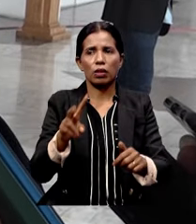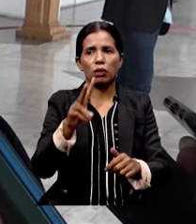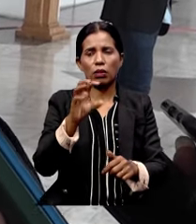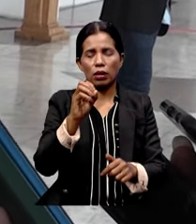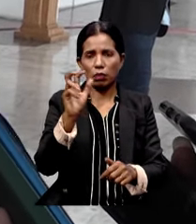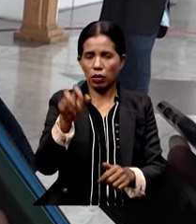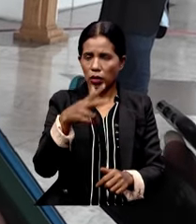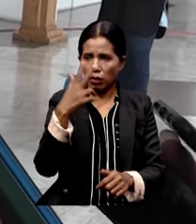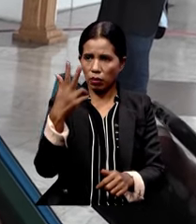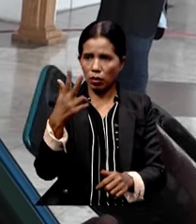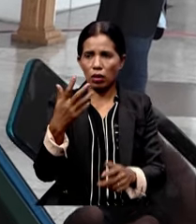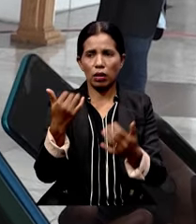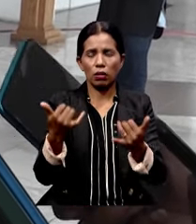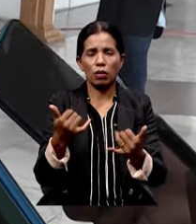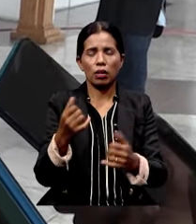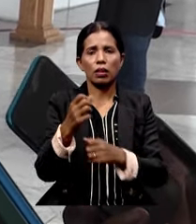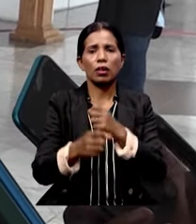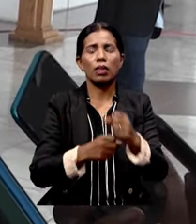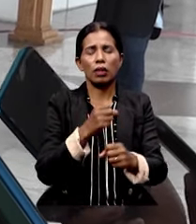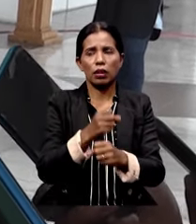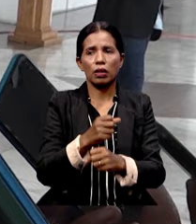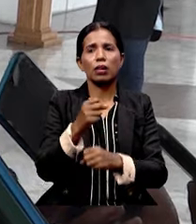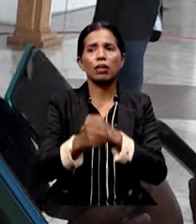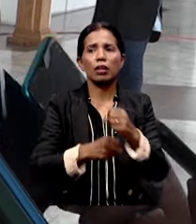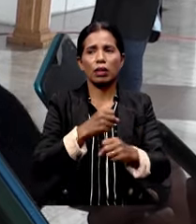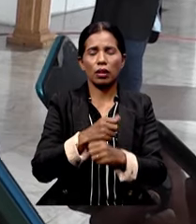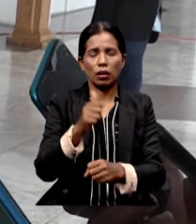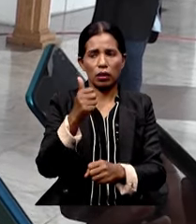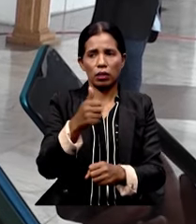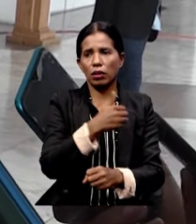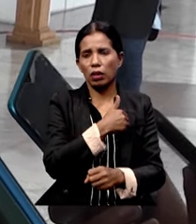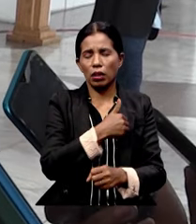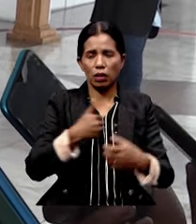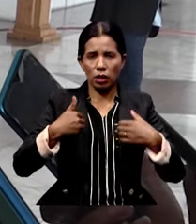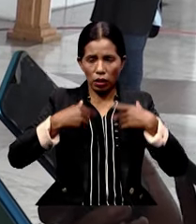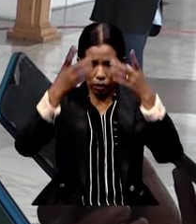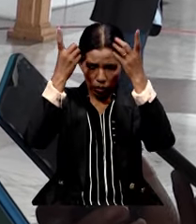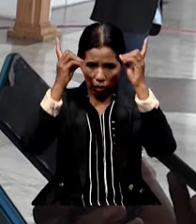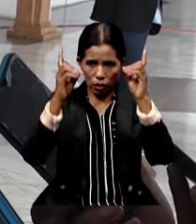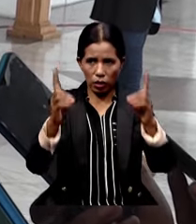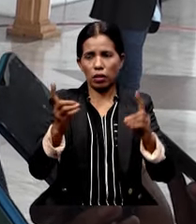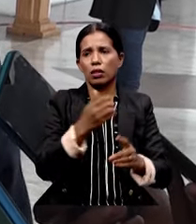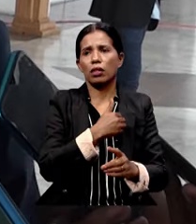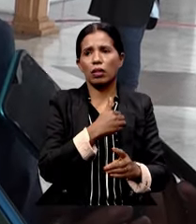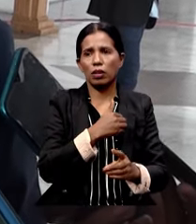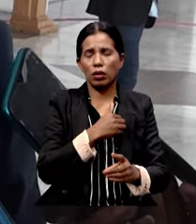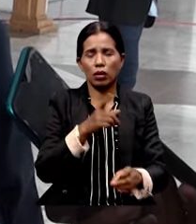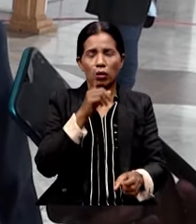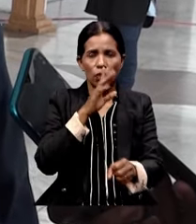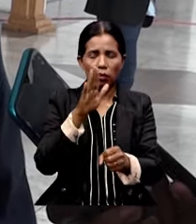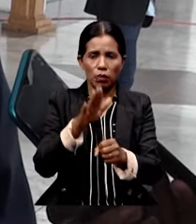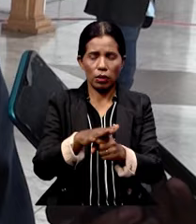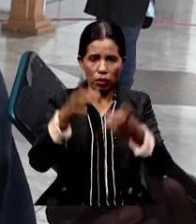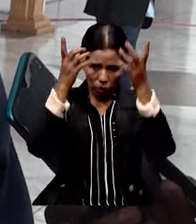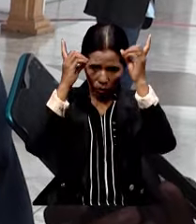2013, agora 23, tina sanulo, se dá o que a decisão, se dá o que a decisão, cumprimento da decisão